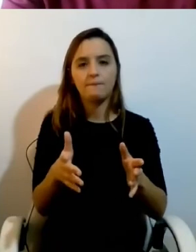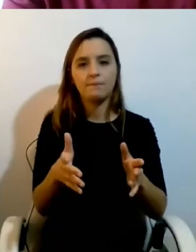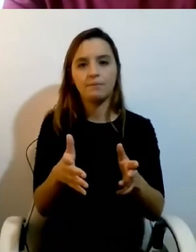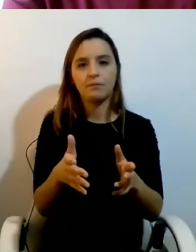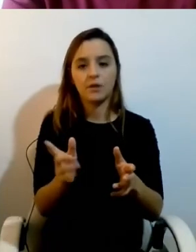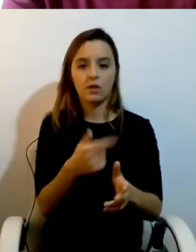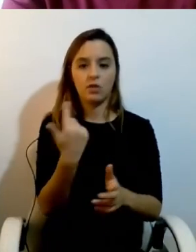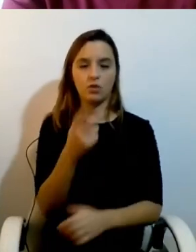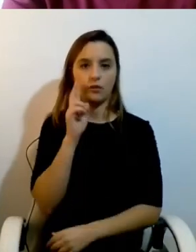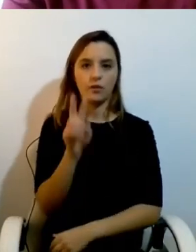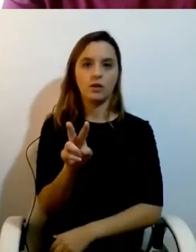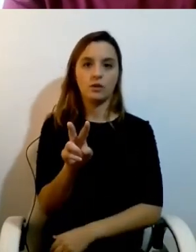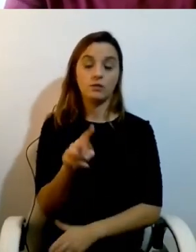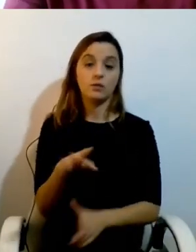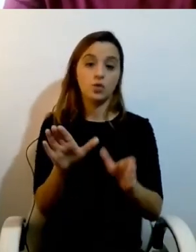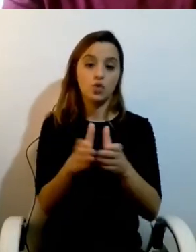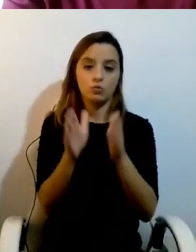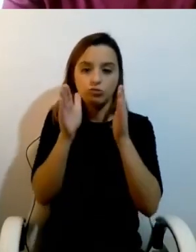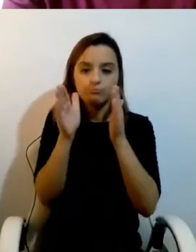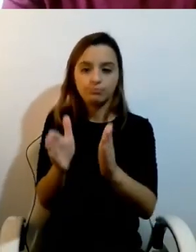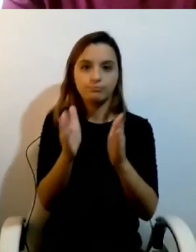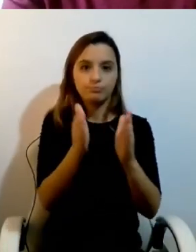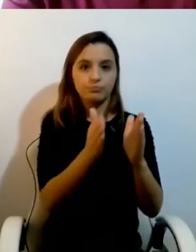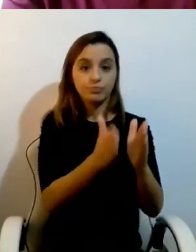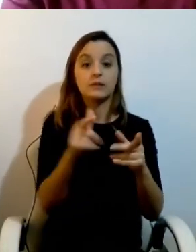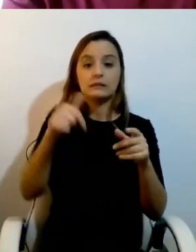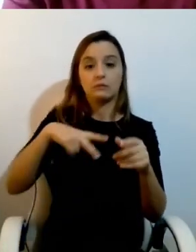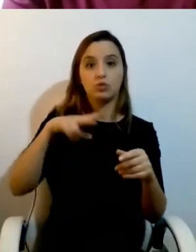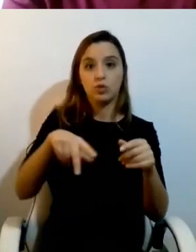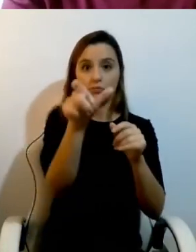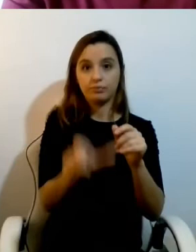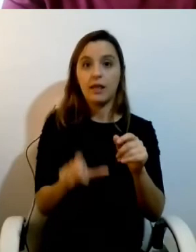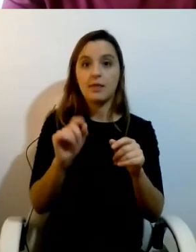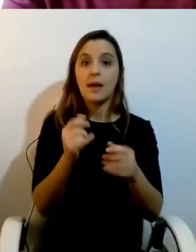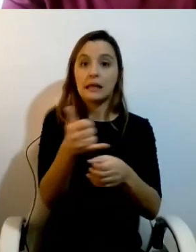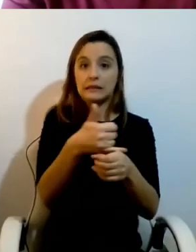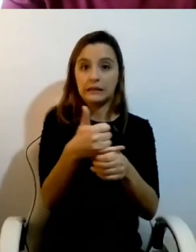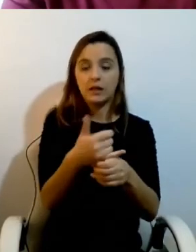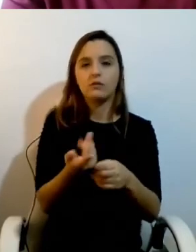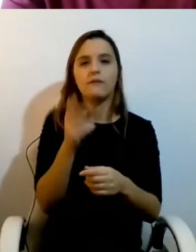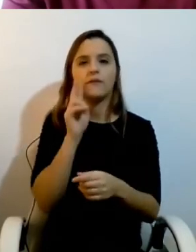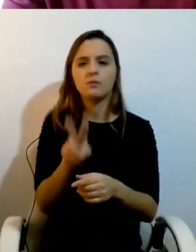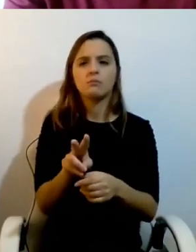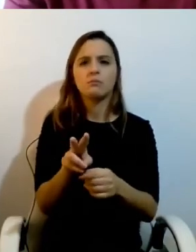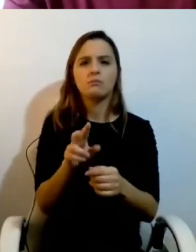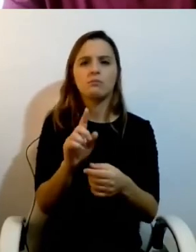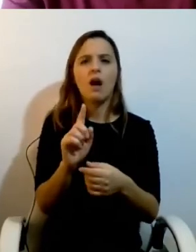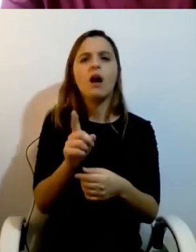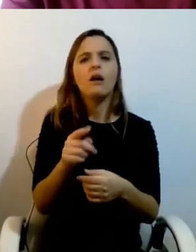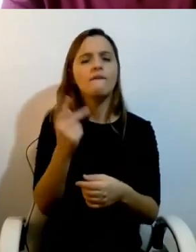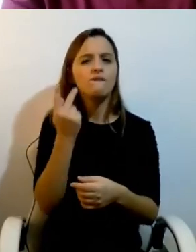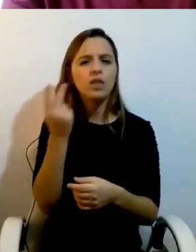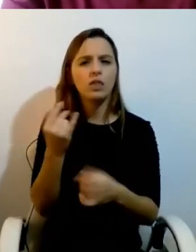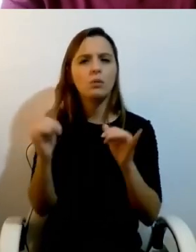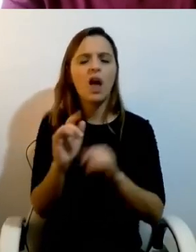com que nos deparávamos nos grupos focais a nível nacional e nas ilhas não sabia sequer, não fazia ideia do que era a vida independente. E éramos